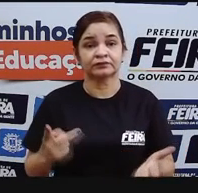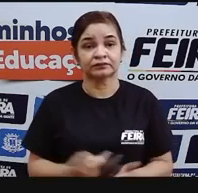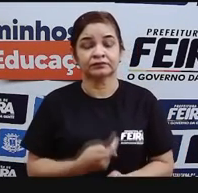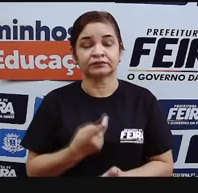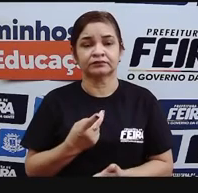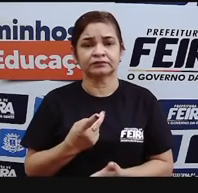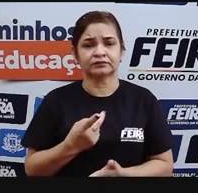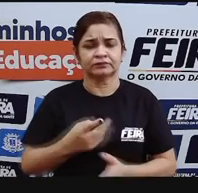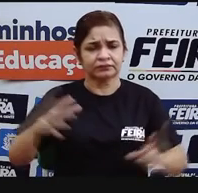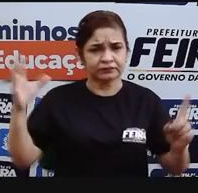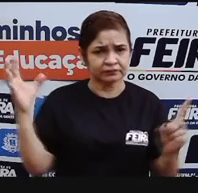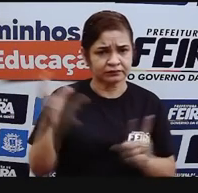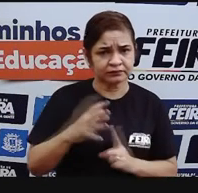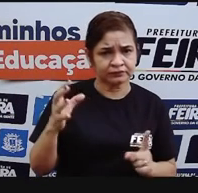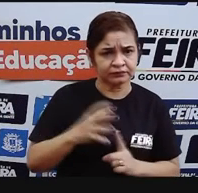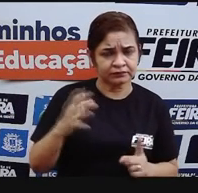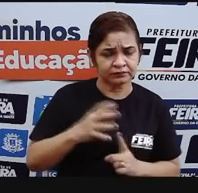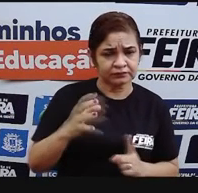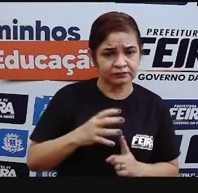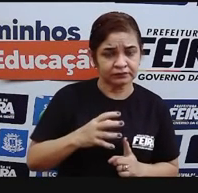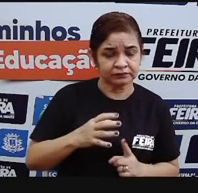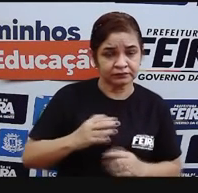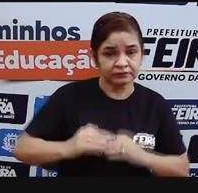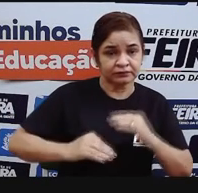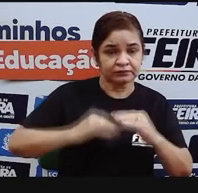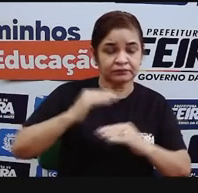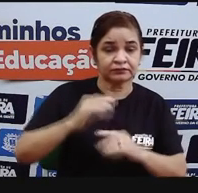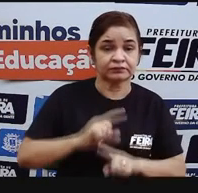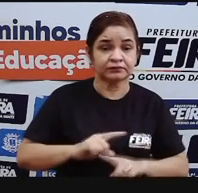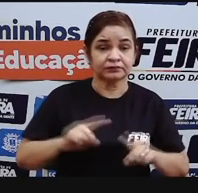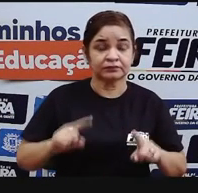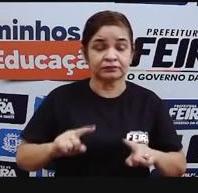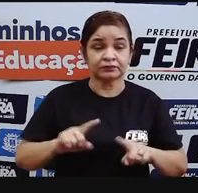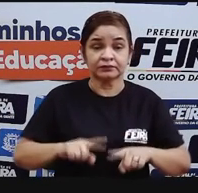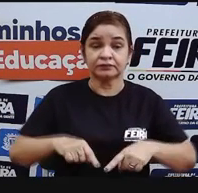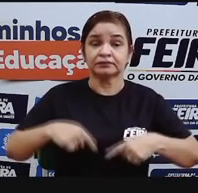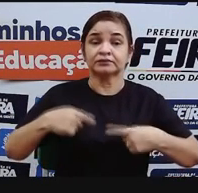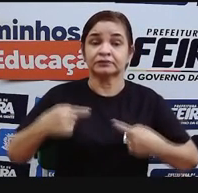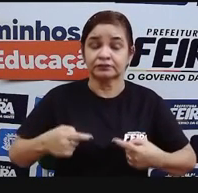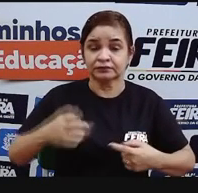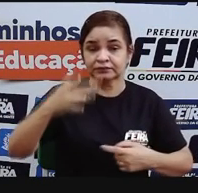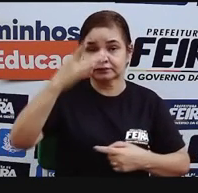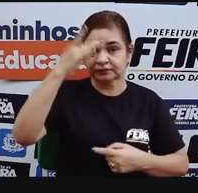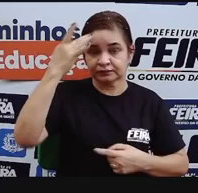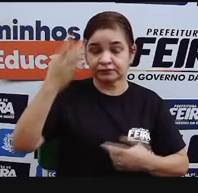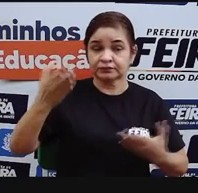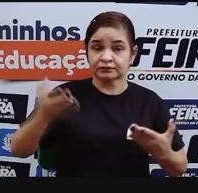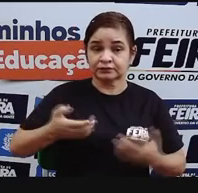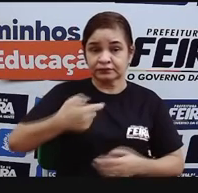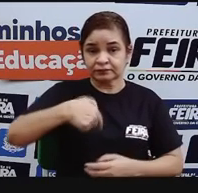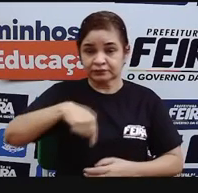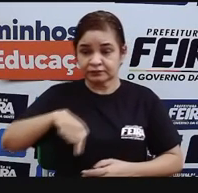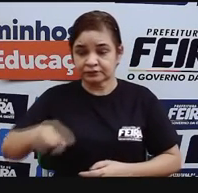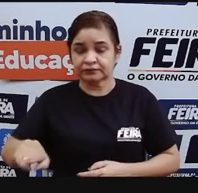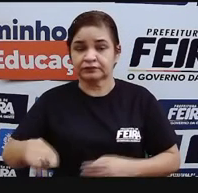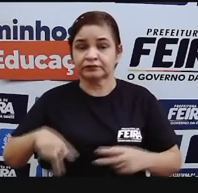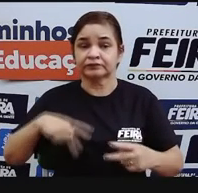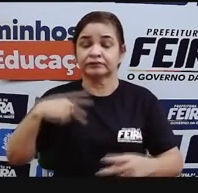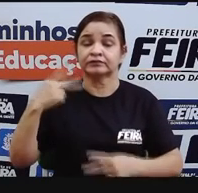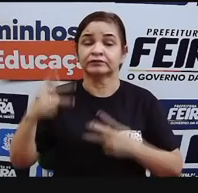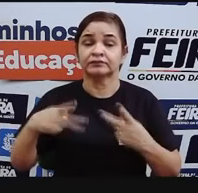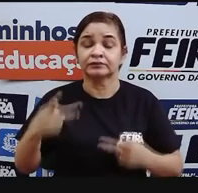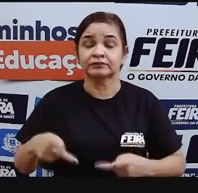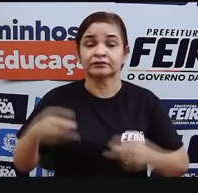que a violência contra as mulheres aumentou. O que aumentou foram as denúncias. Por isso que os gráficos falam